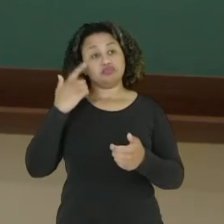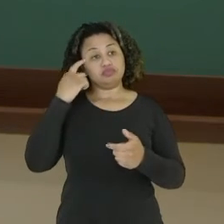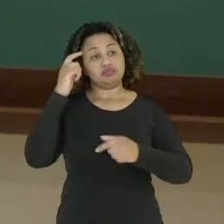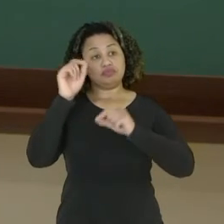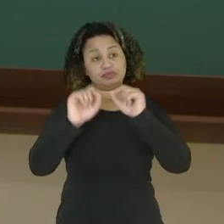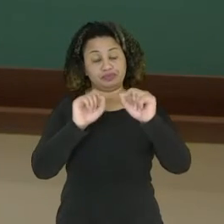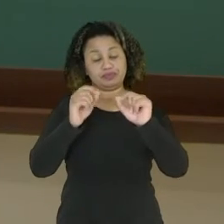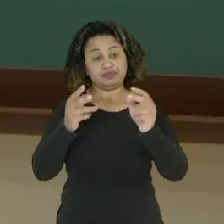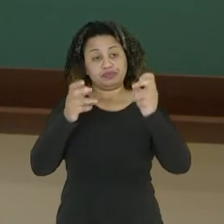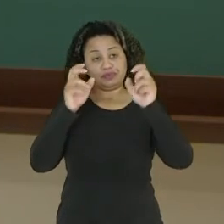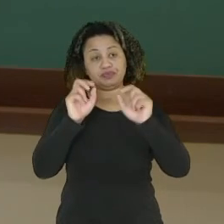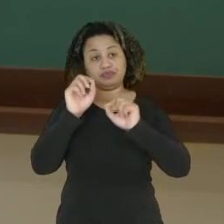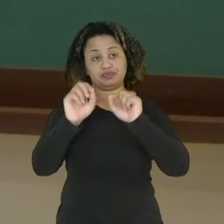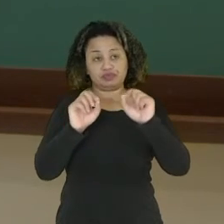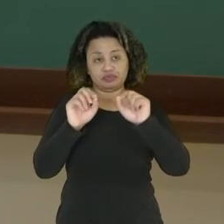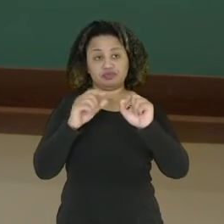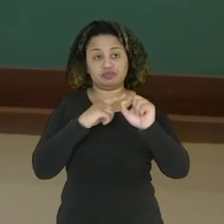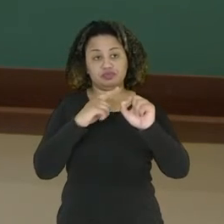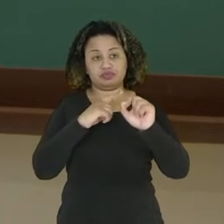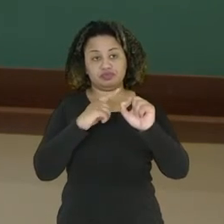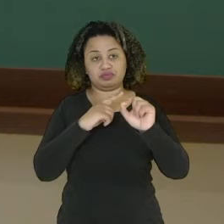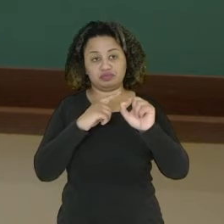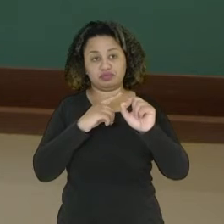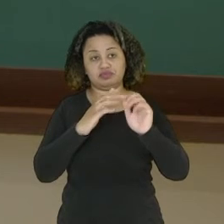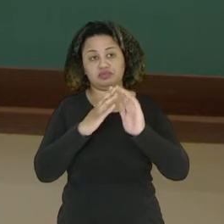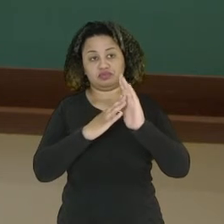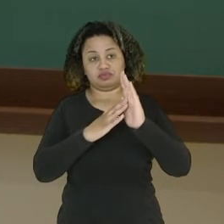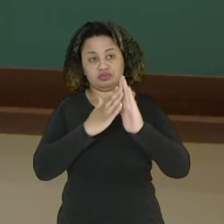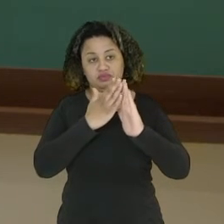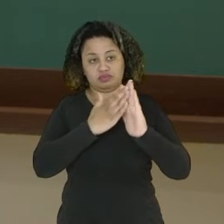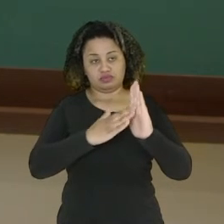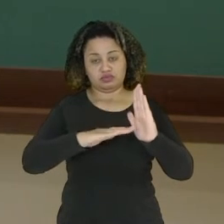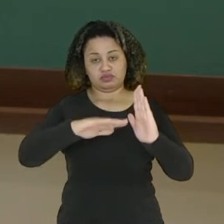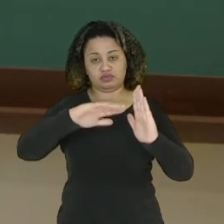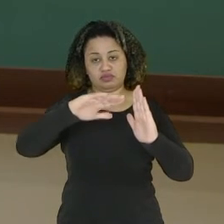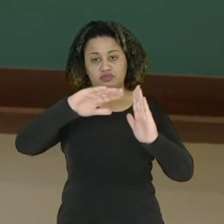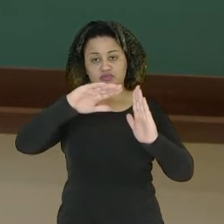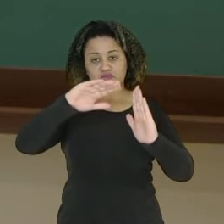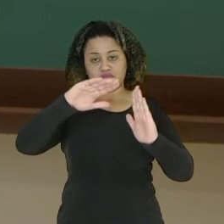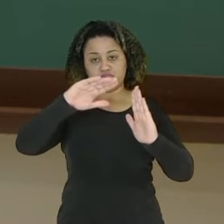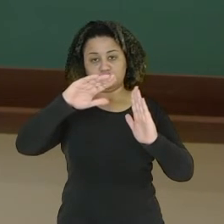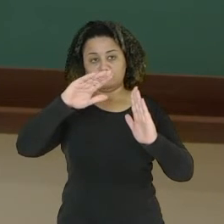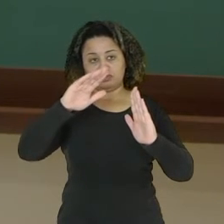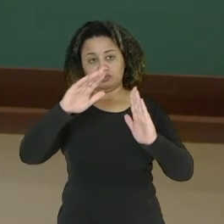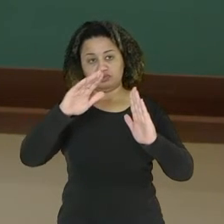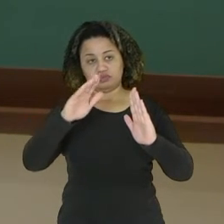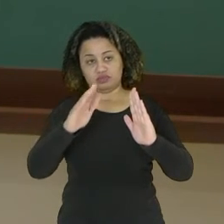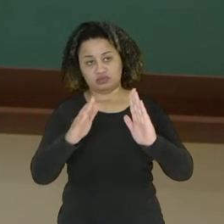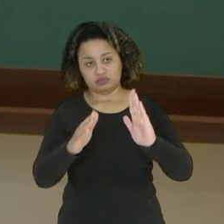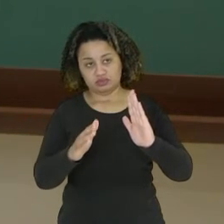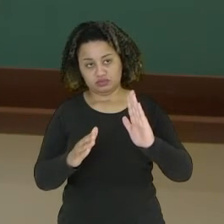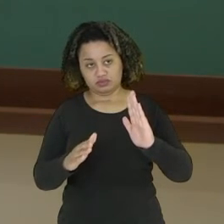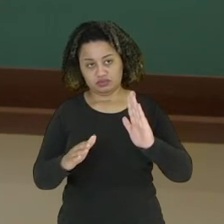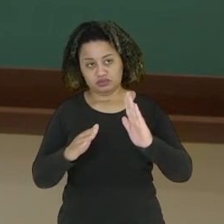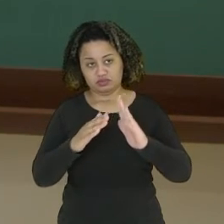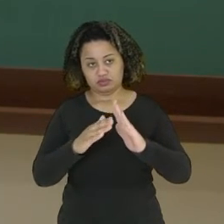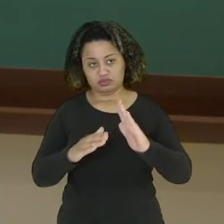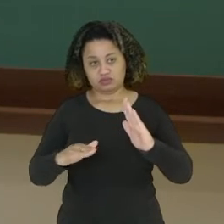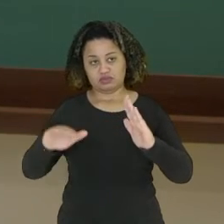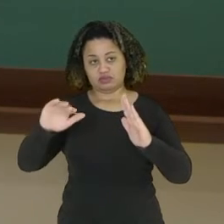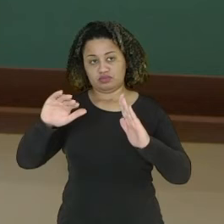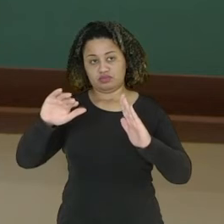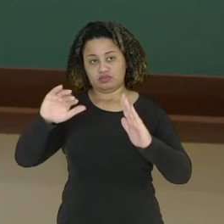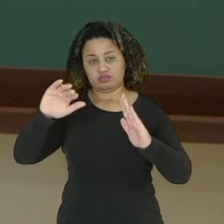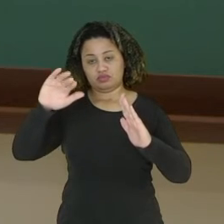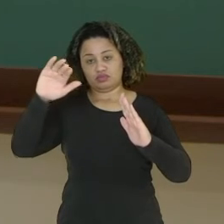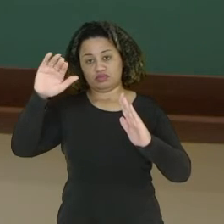curioso. Nós temos aqui, ó, um vale cheio, uma crista cheia, tá? Um vale